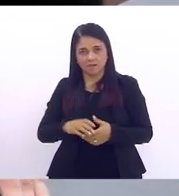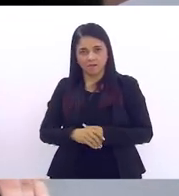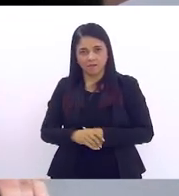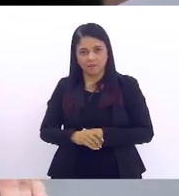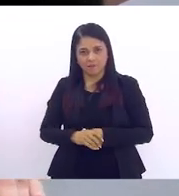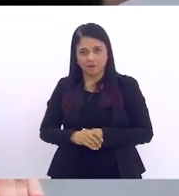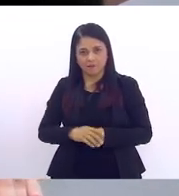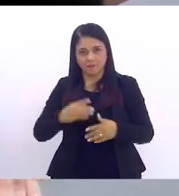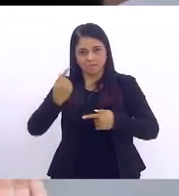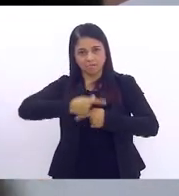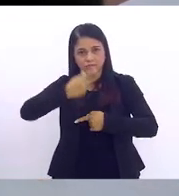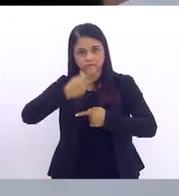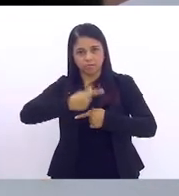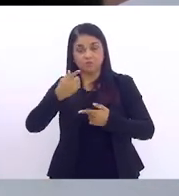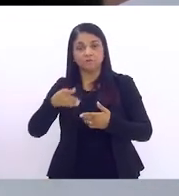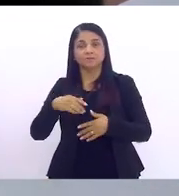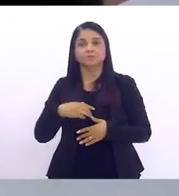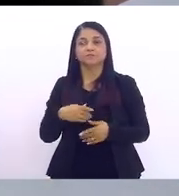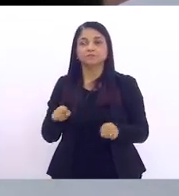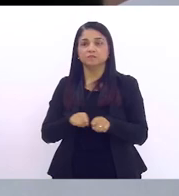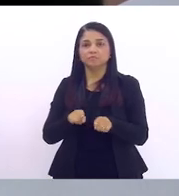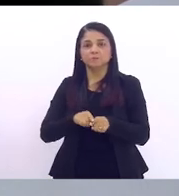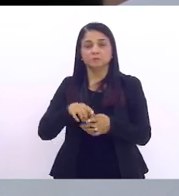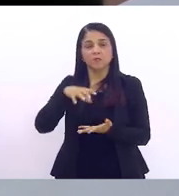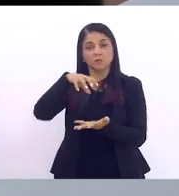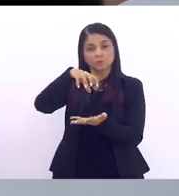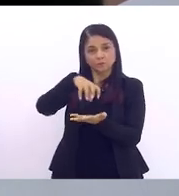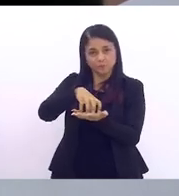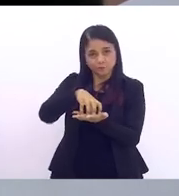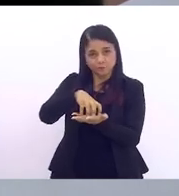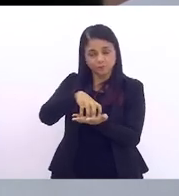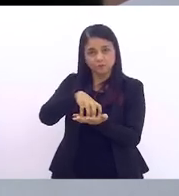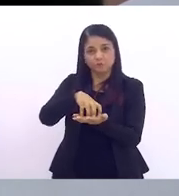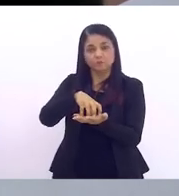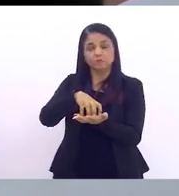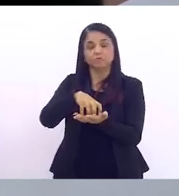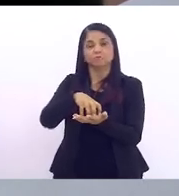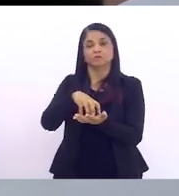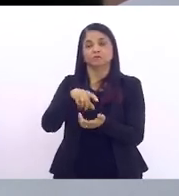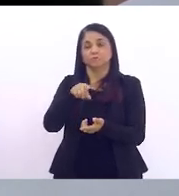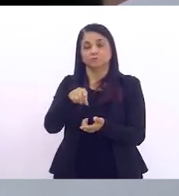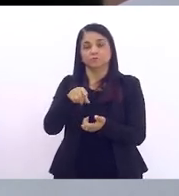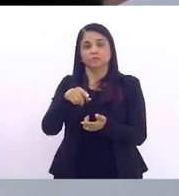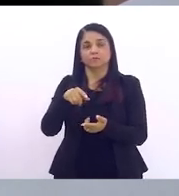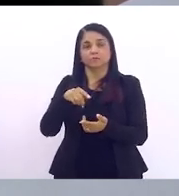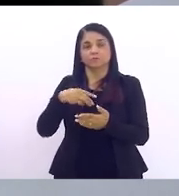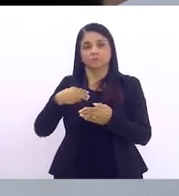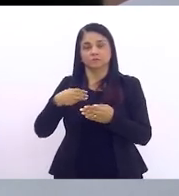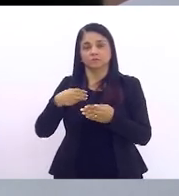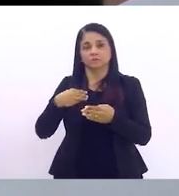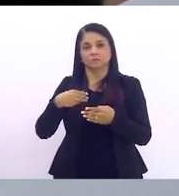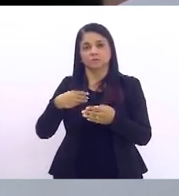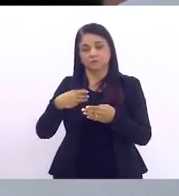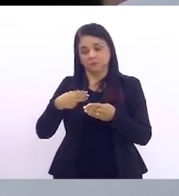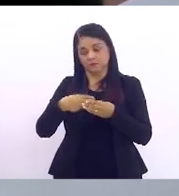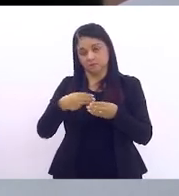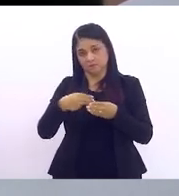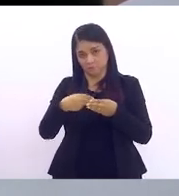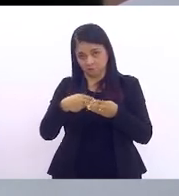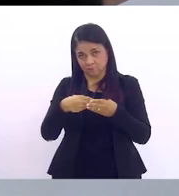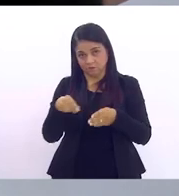aqui o posto físico que foi implementado que vocês comentaram que tem ao longo da